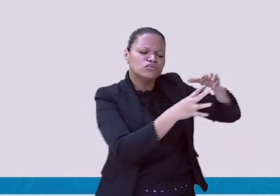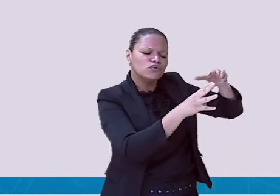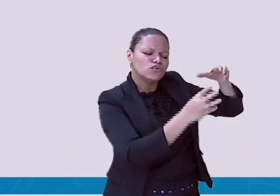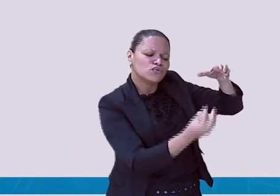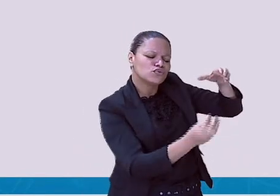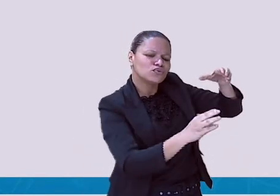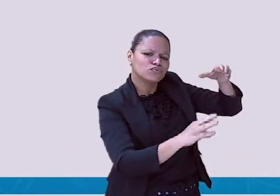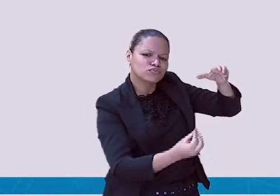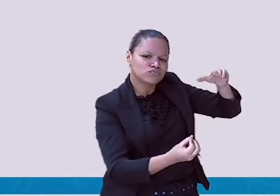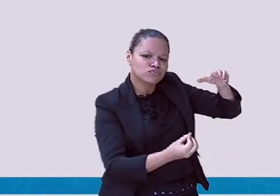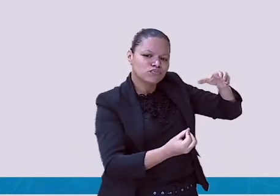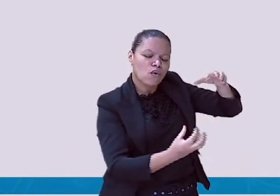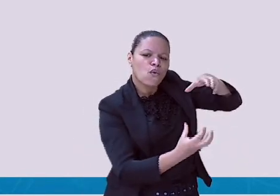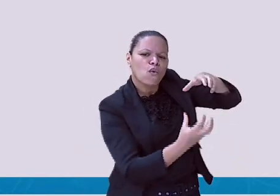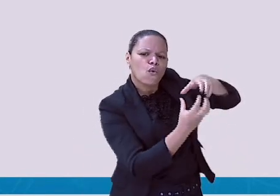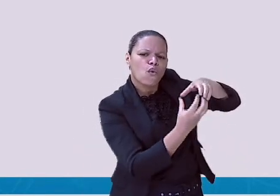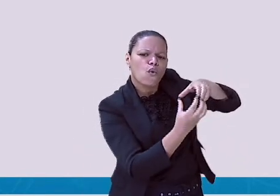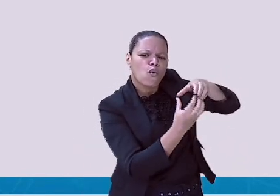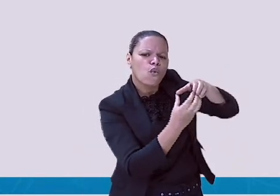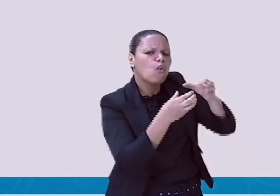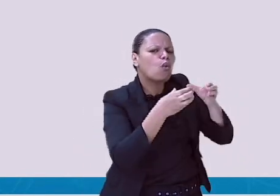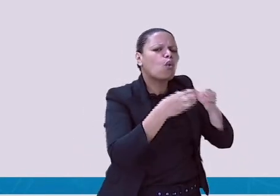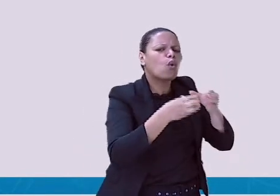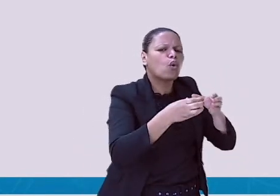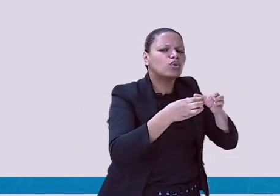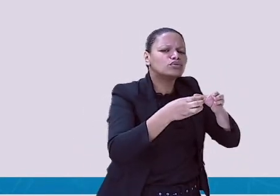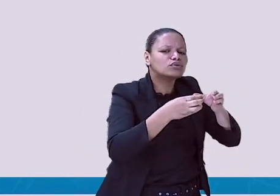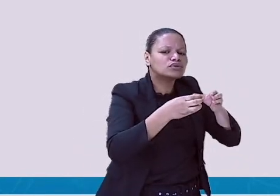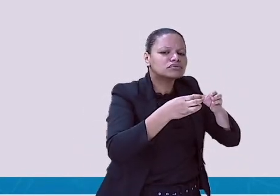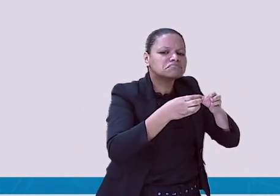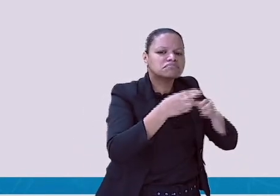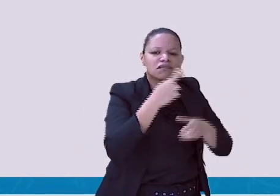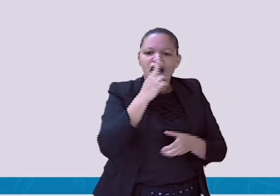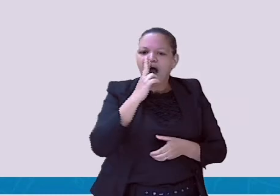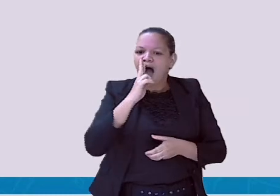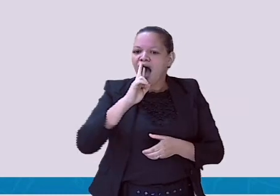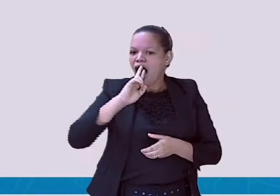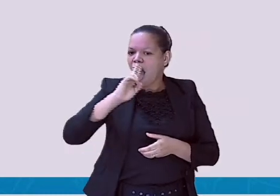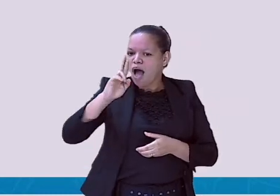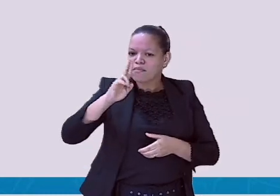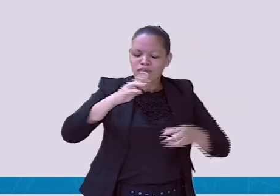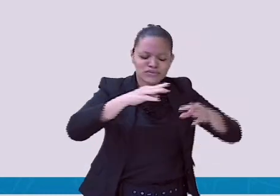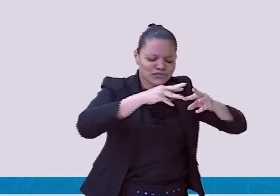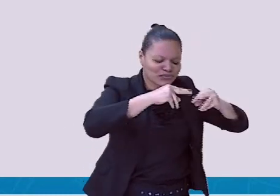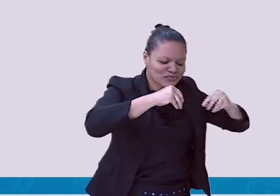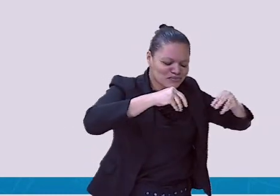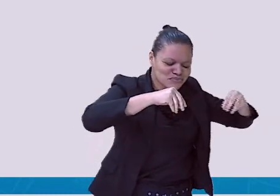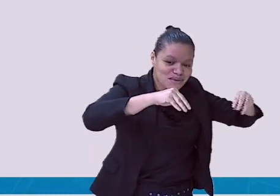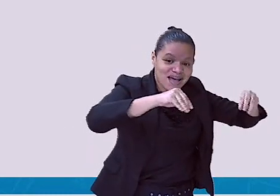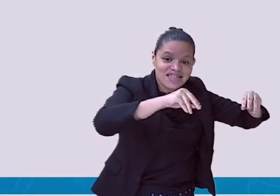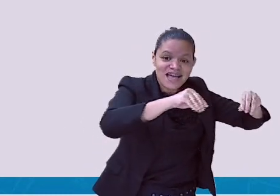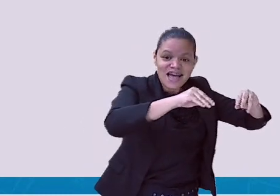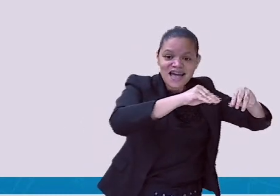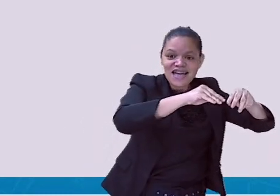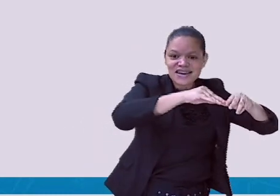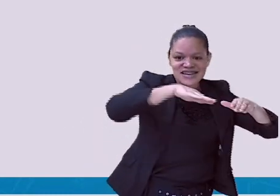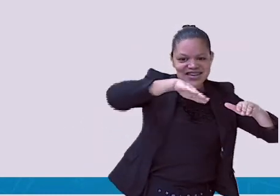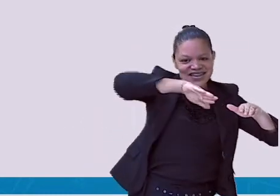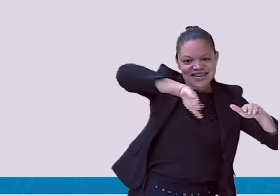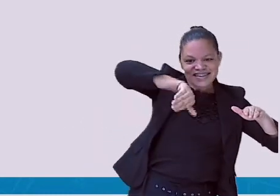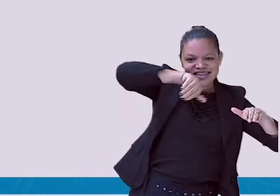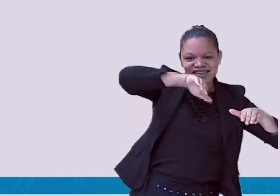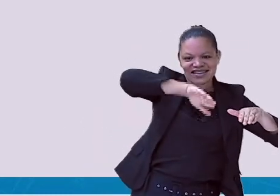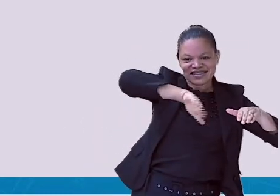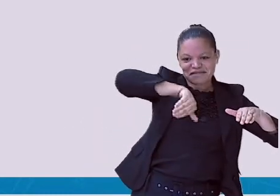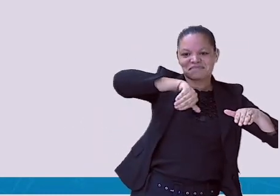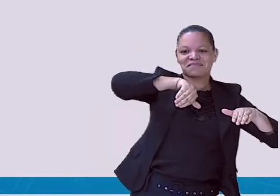nas folhas ou na areia? Se você marcou na areia, muito bem,